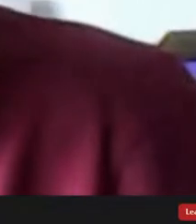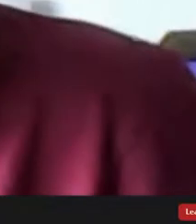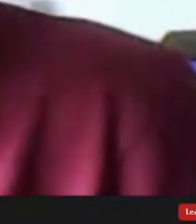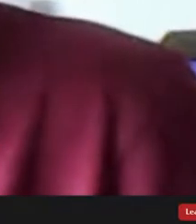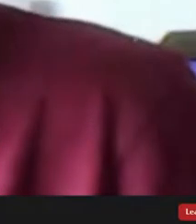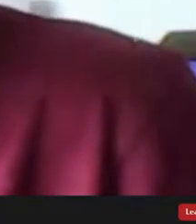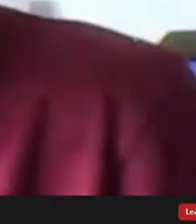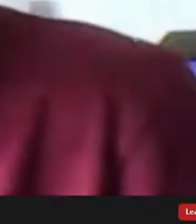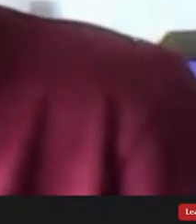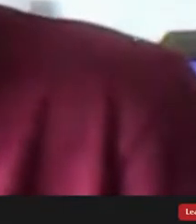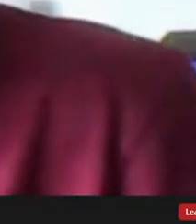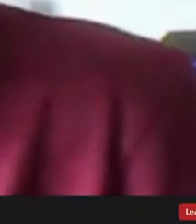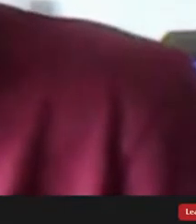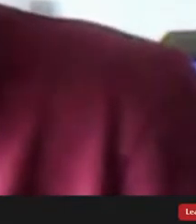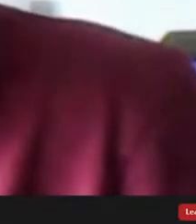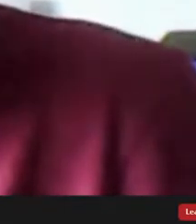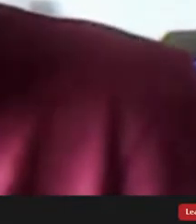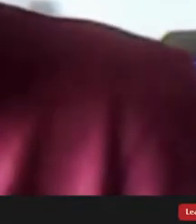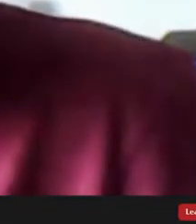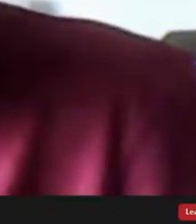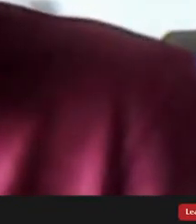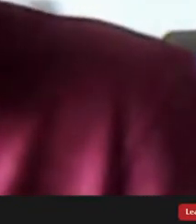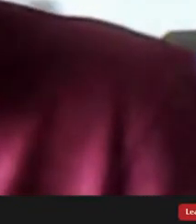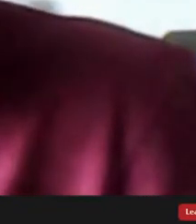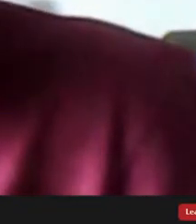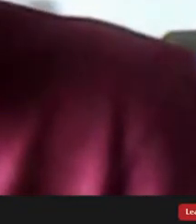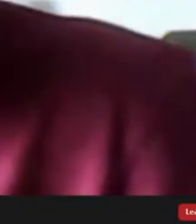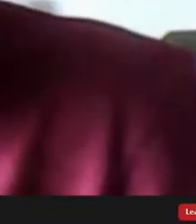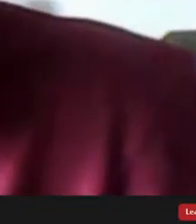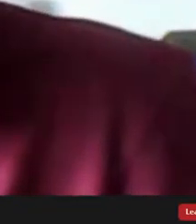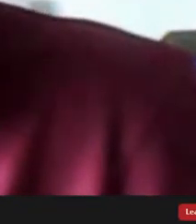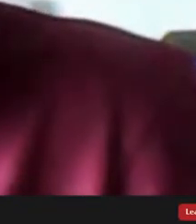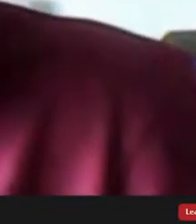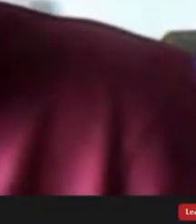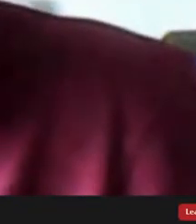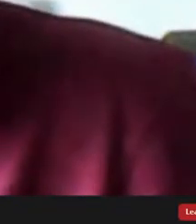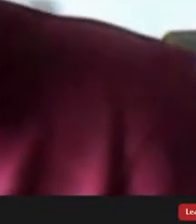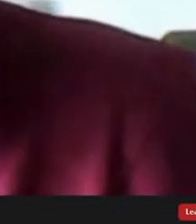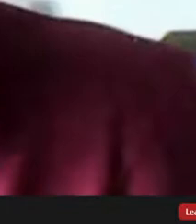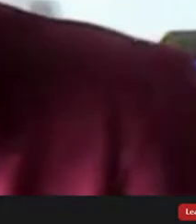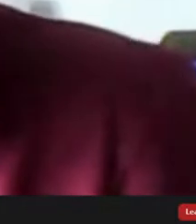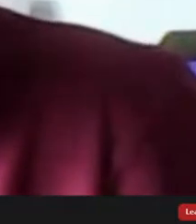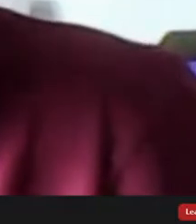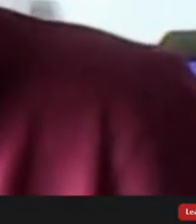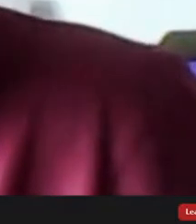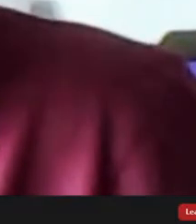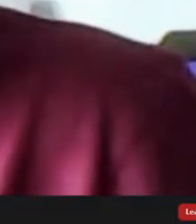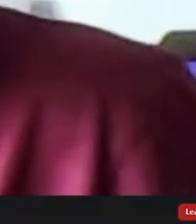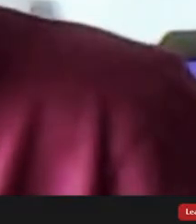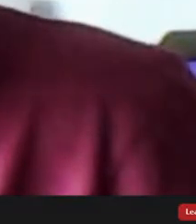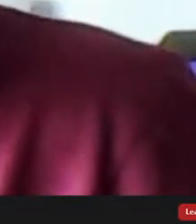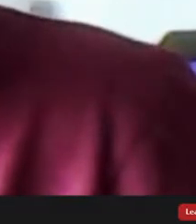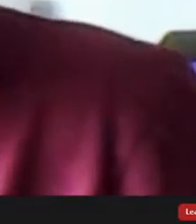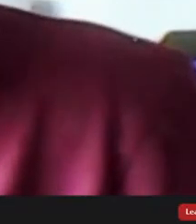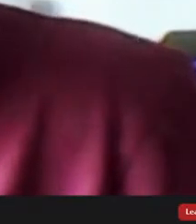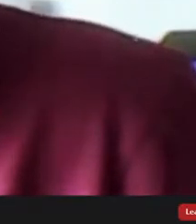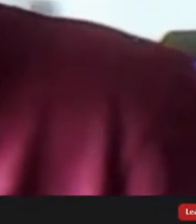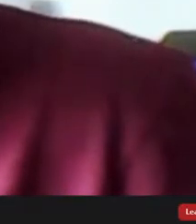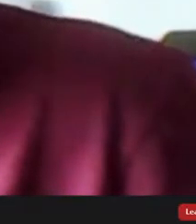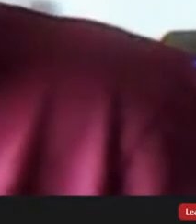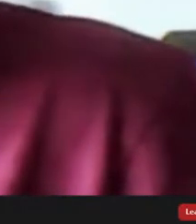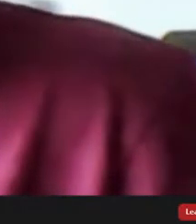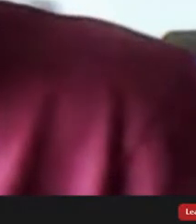por conta dessas mudanças e de um processo de auditagem, né, que eu entendo que havia começado a ser feito